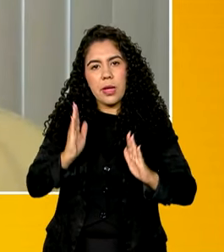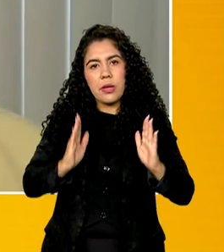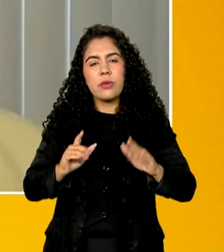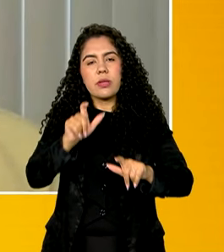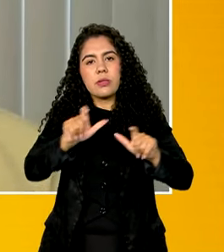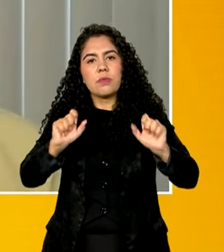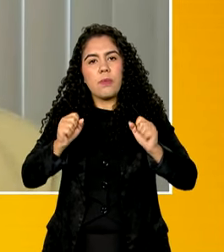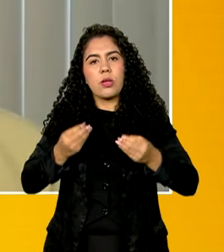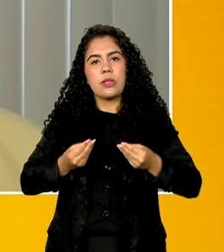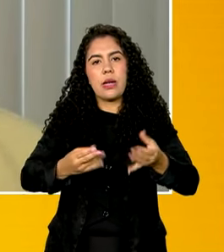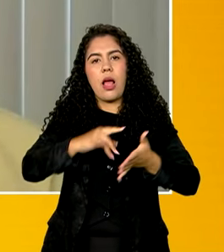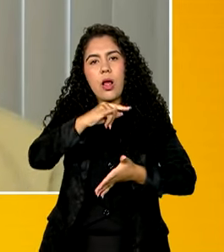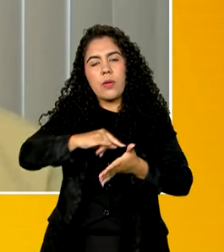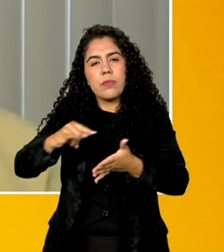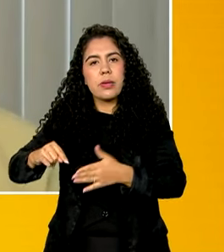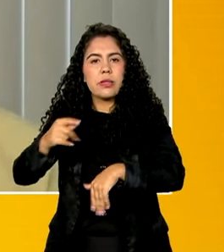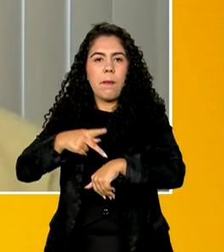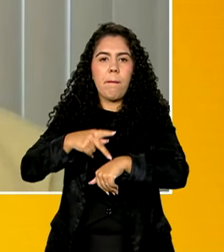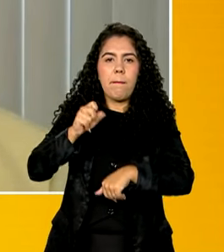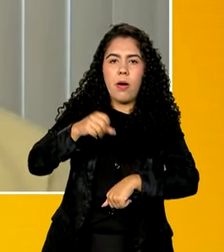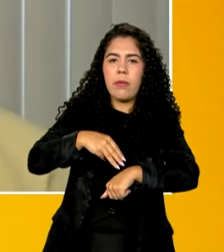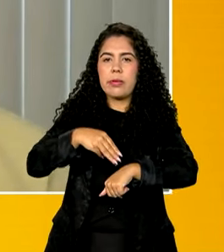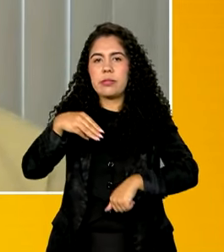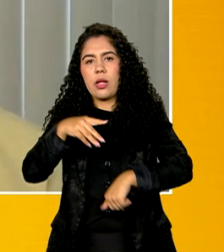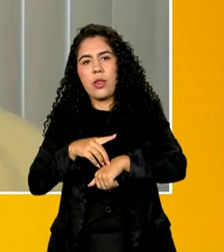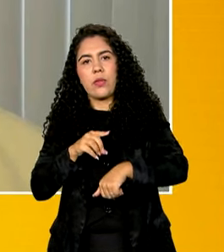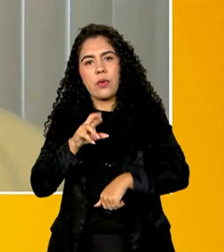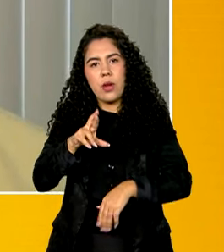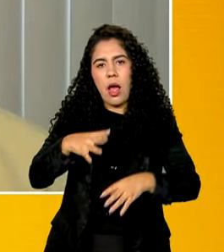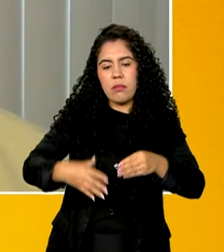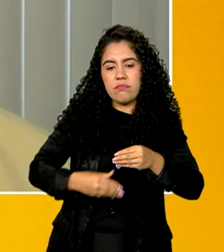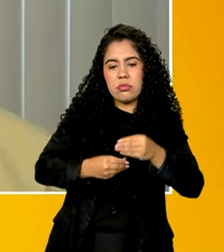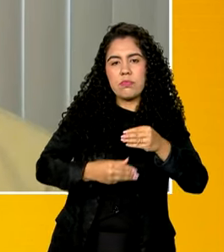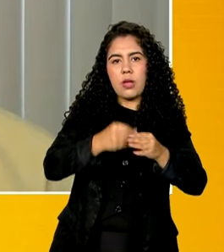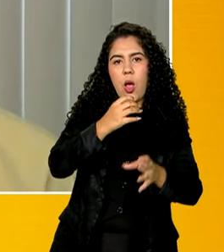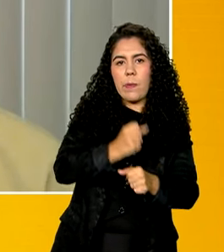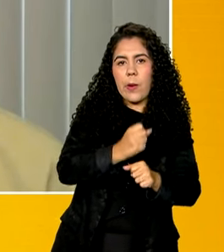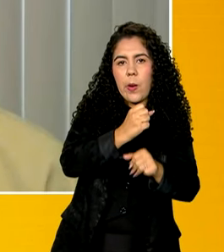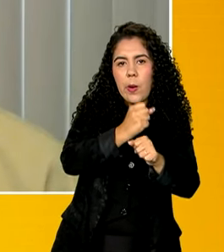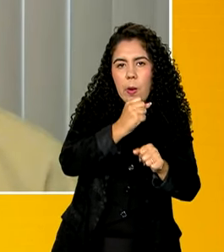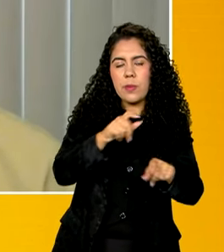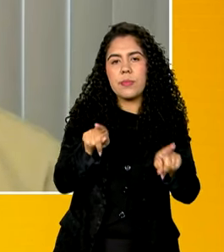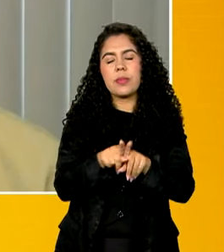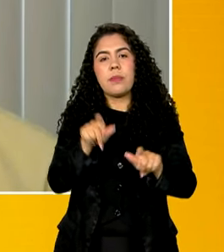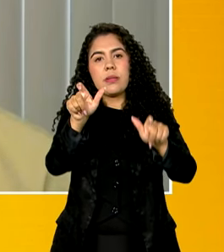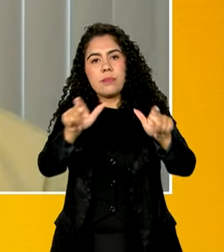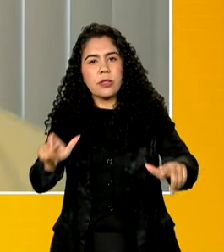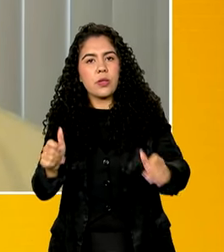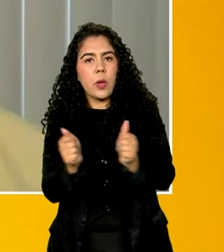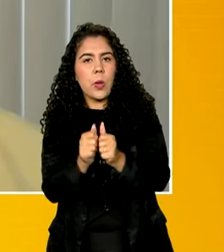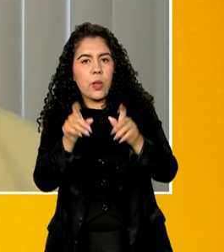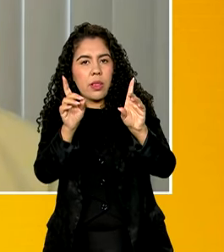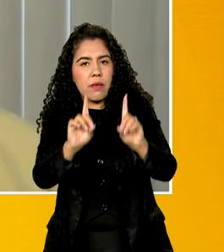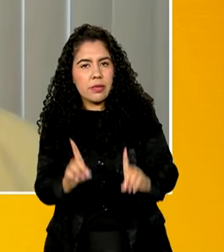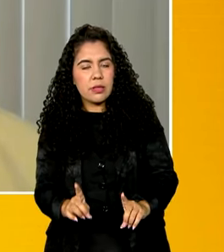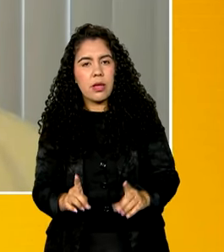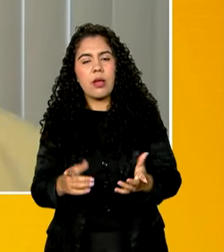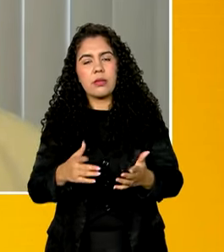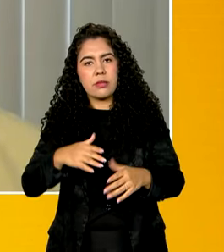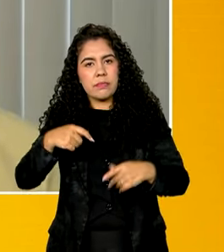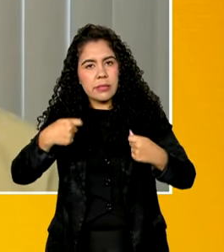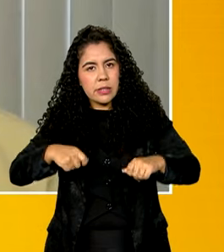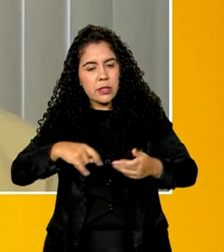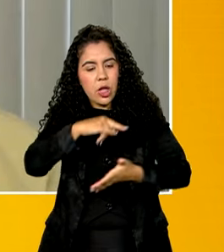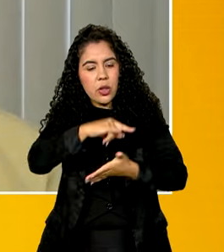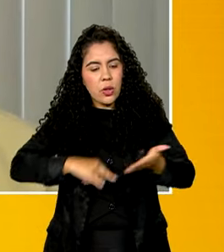cotas e também os que são portadores de necessidade, né, especiais, para que as